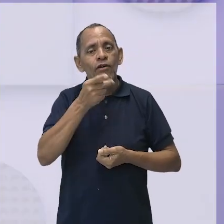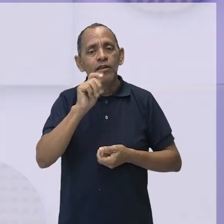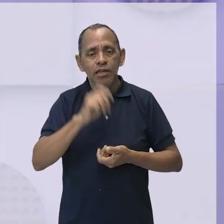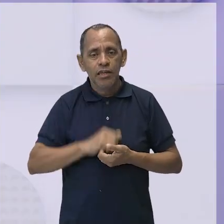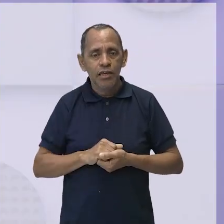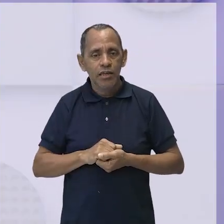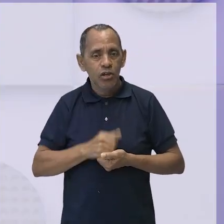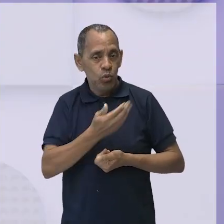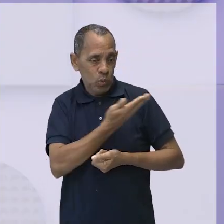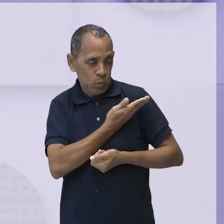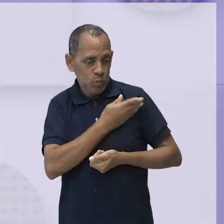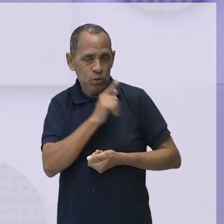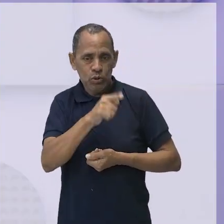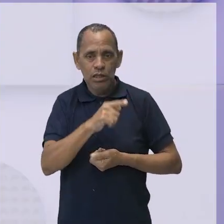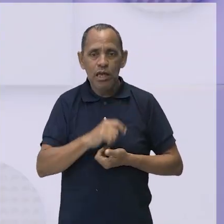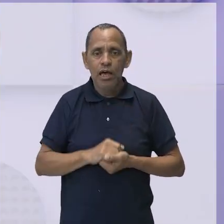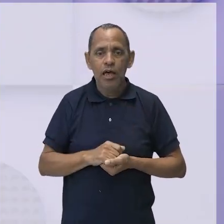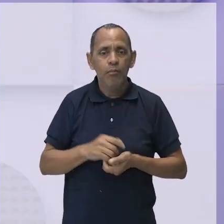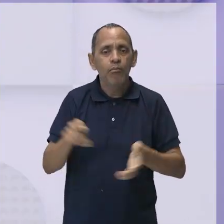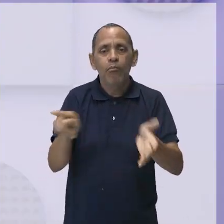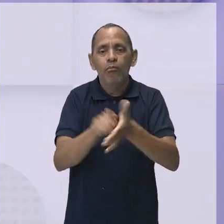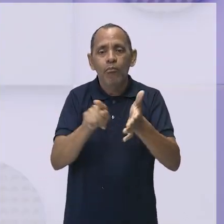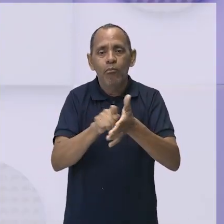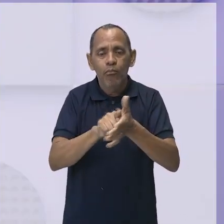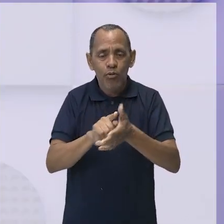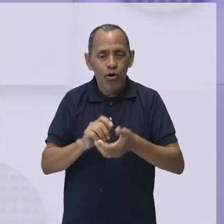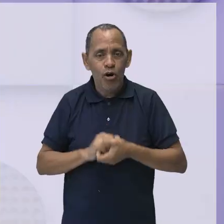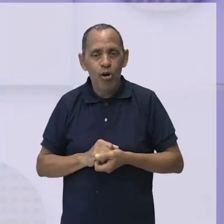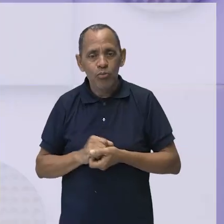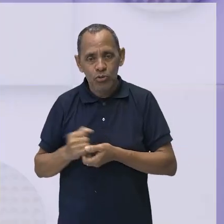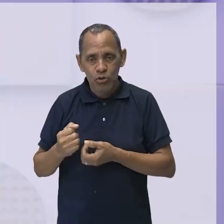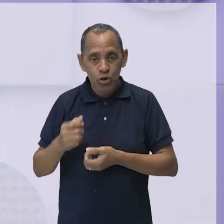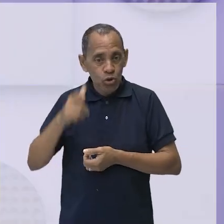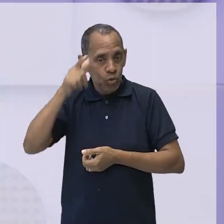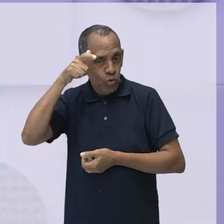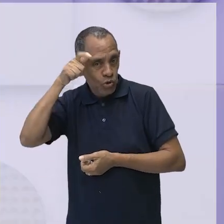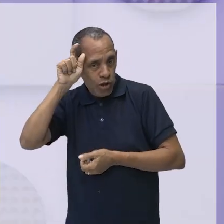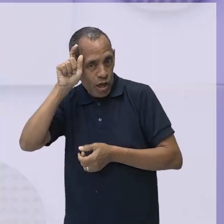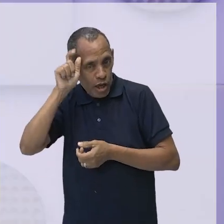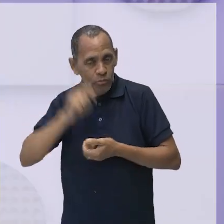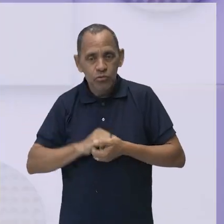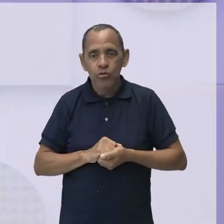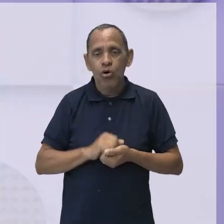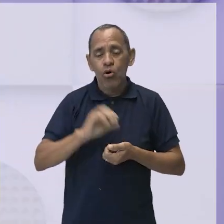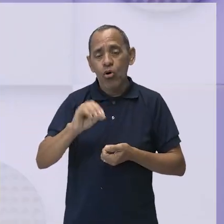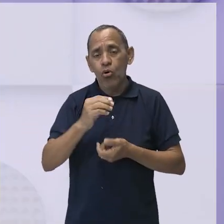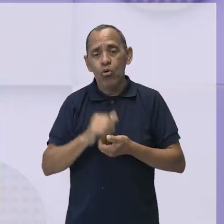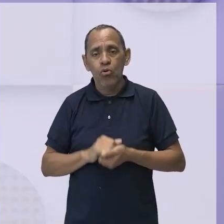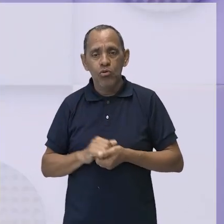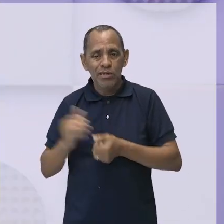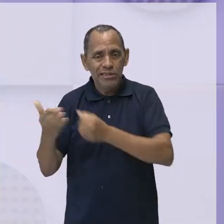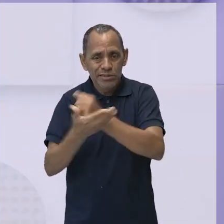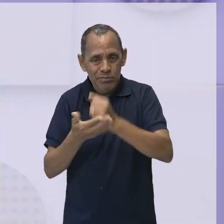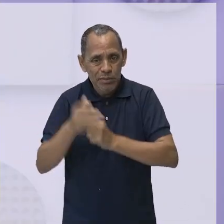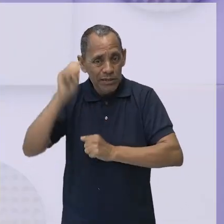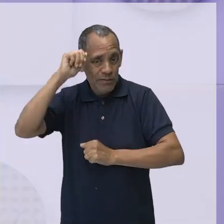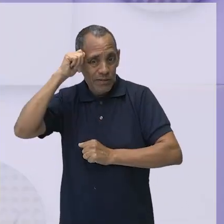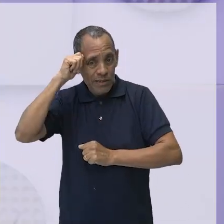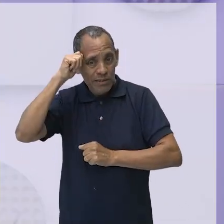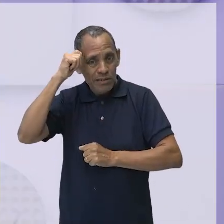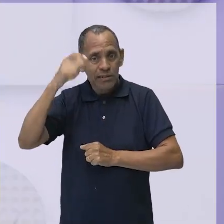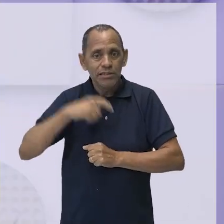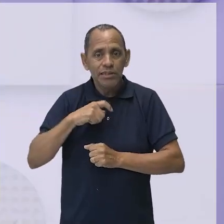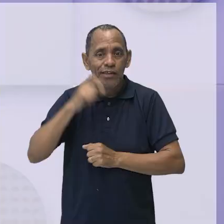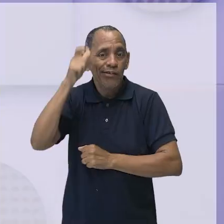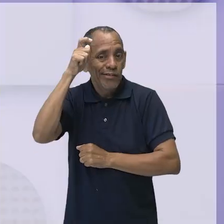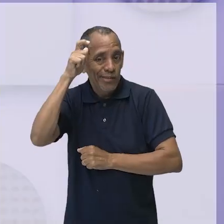Ou por desconhecimento vai dizer que os orixás, que Exu, que as divindades africanas são um